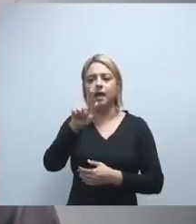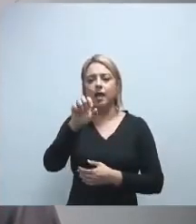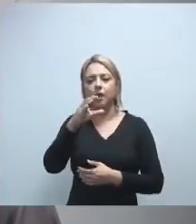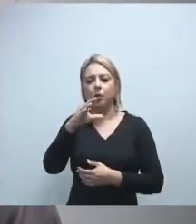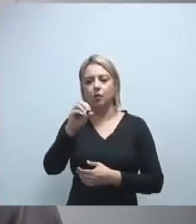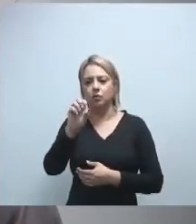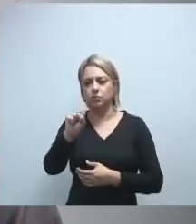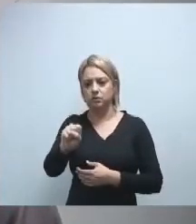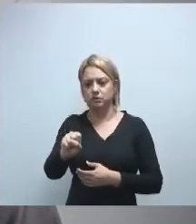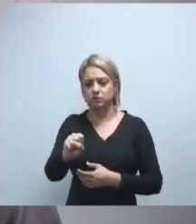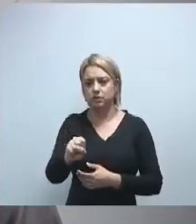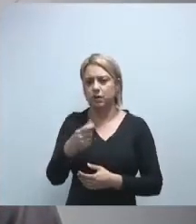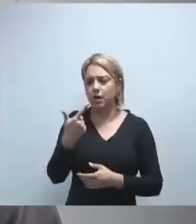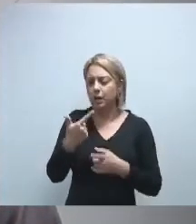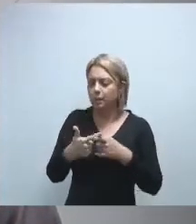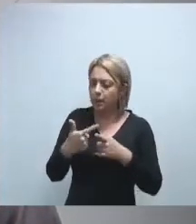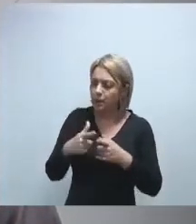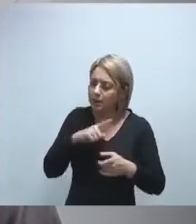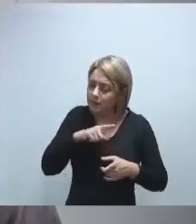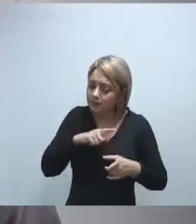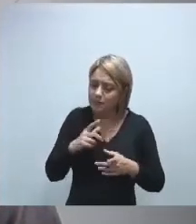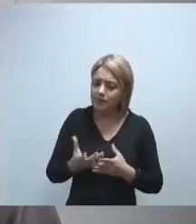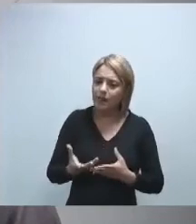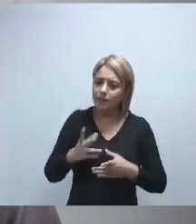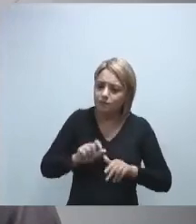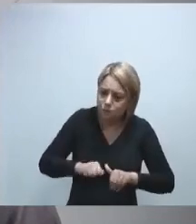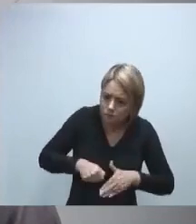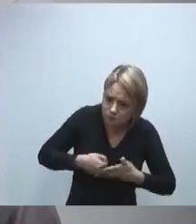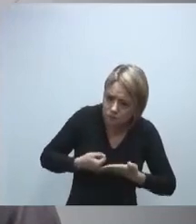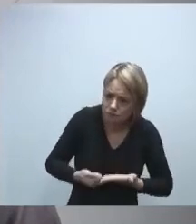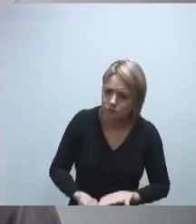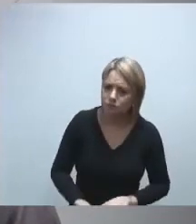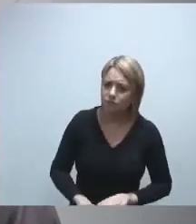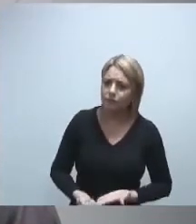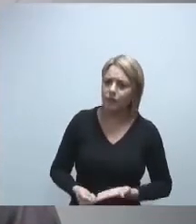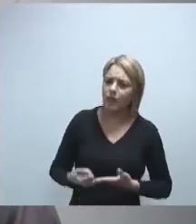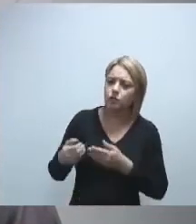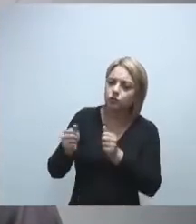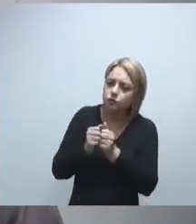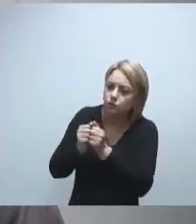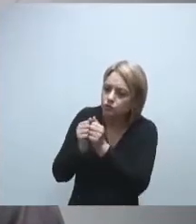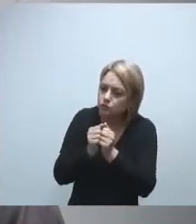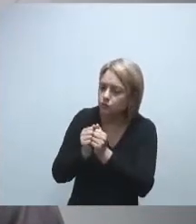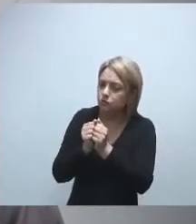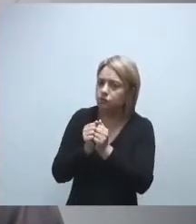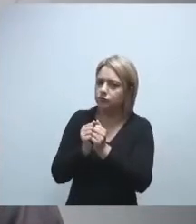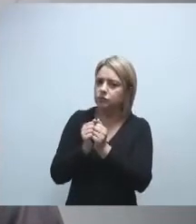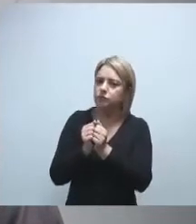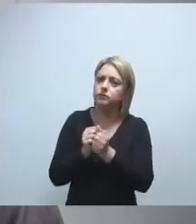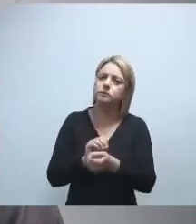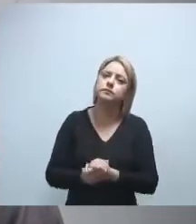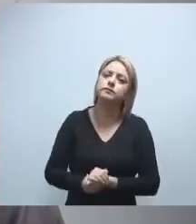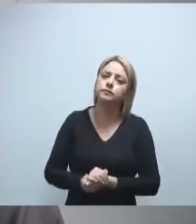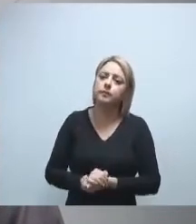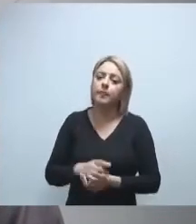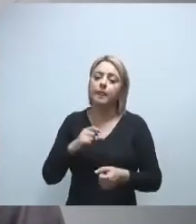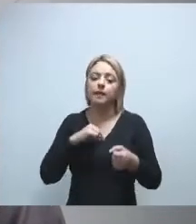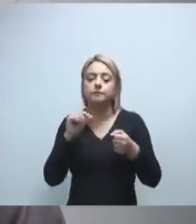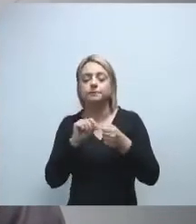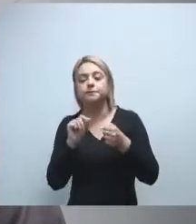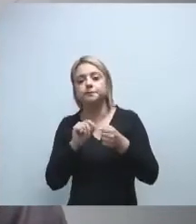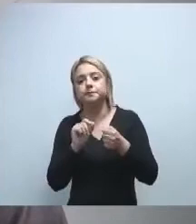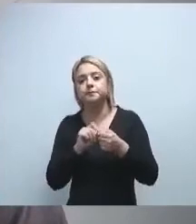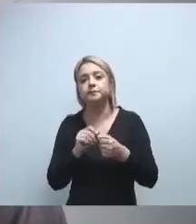tal porque porque realmente tem que ser um esforço conjunto que a gente deve fazer